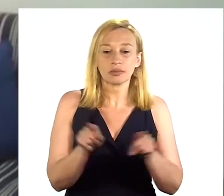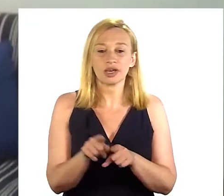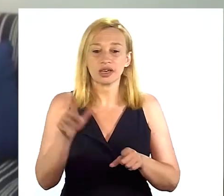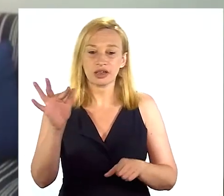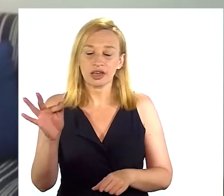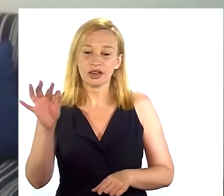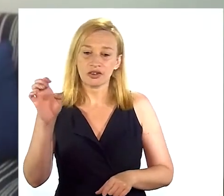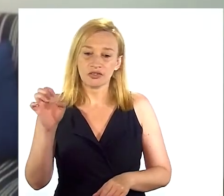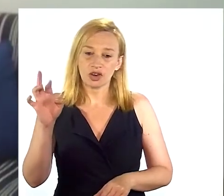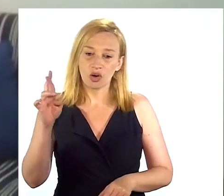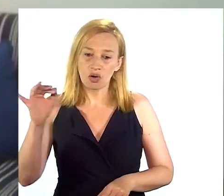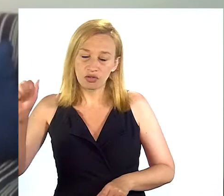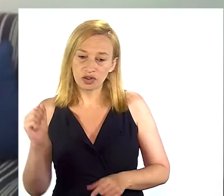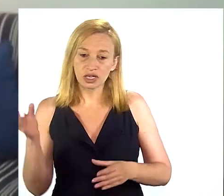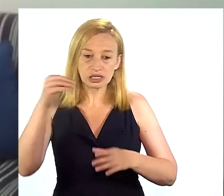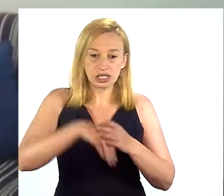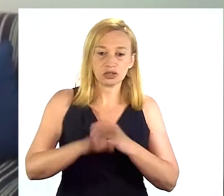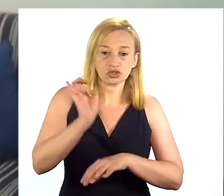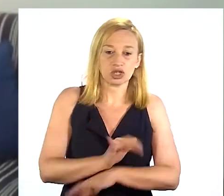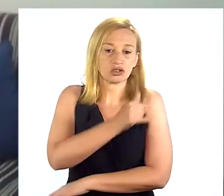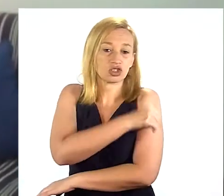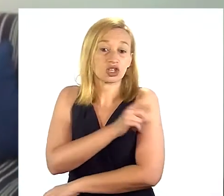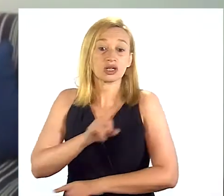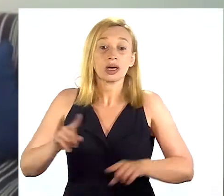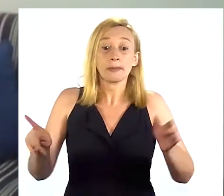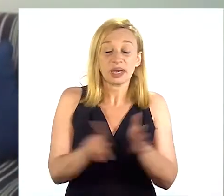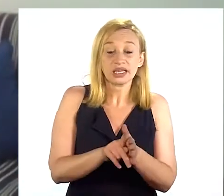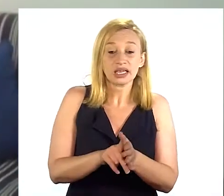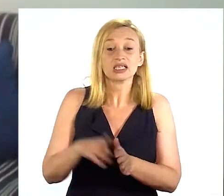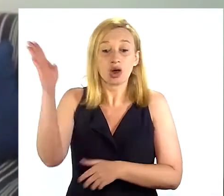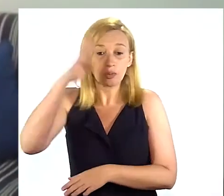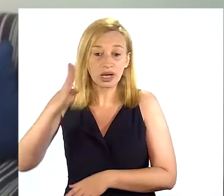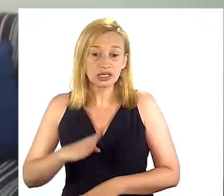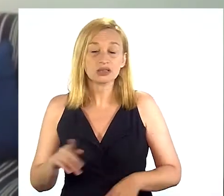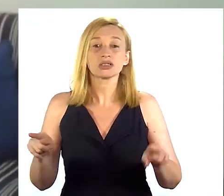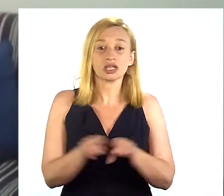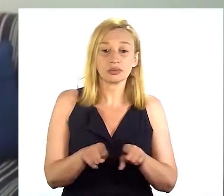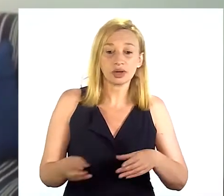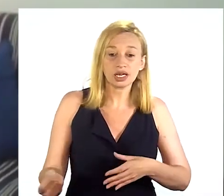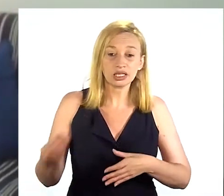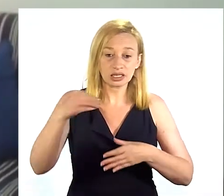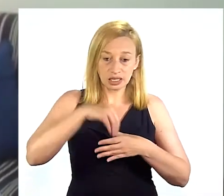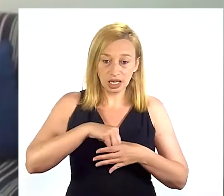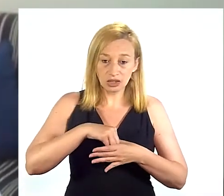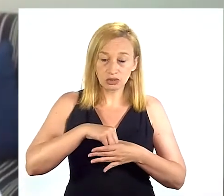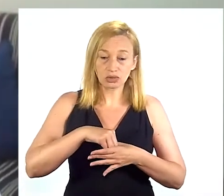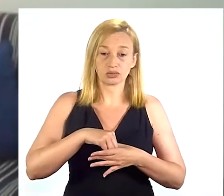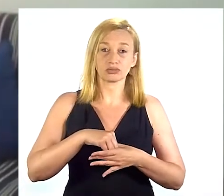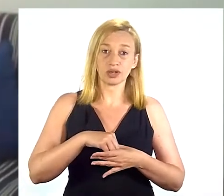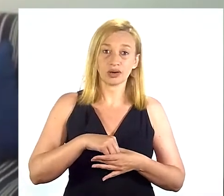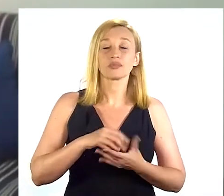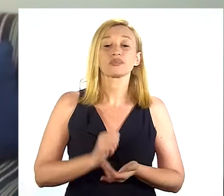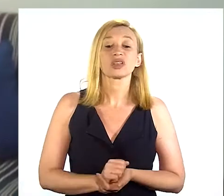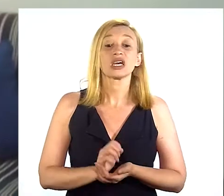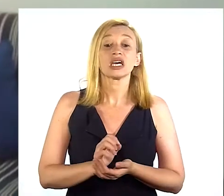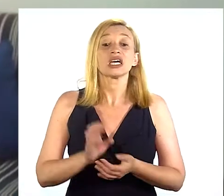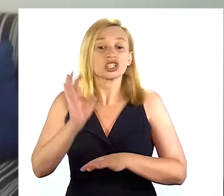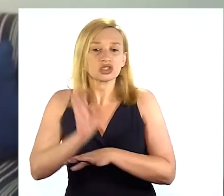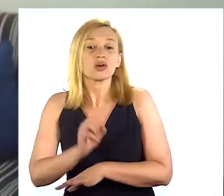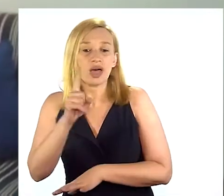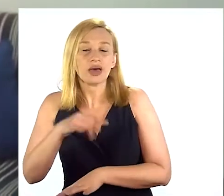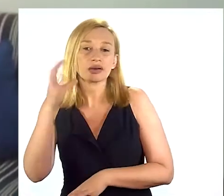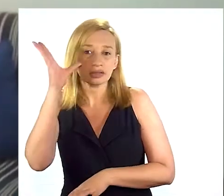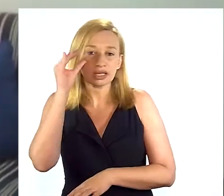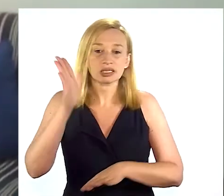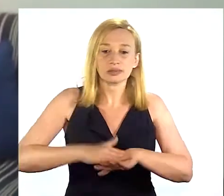que adentra o território do Rio de Janeiro tem a ver com o Brasil, mas tem que a ver com nossa questão interna. E no caso das estaduais é